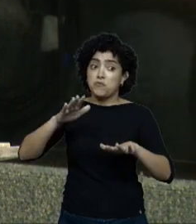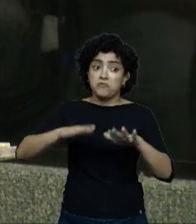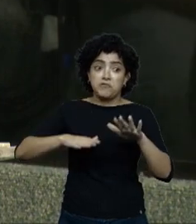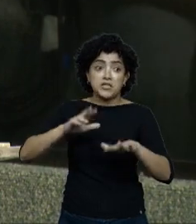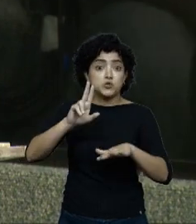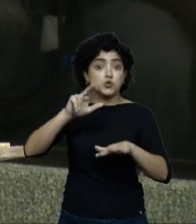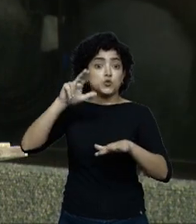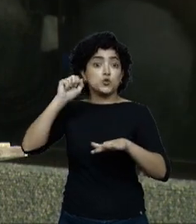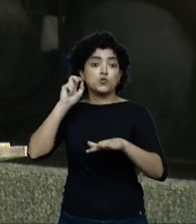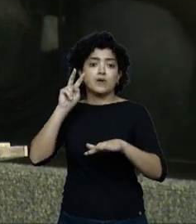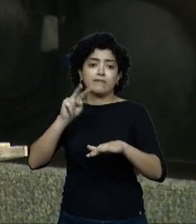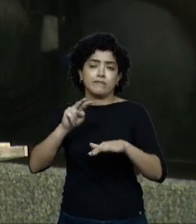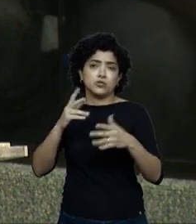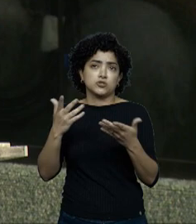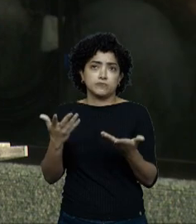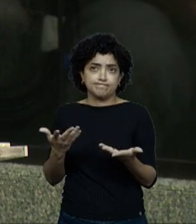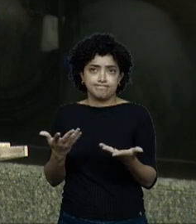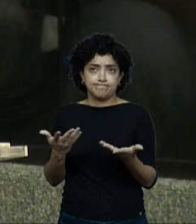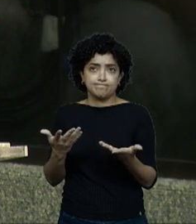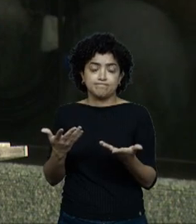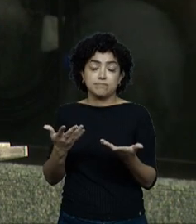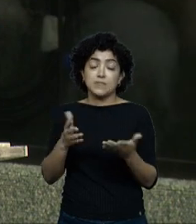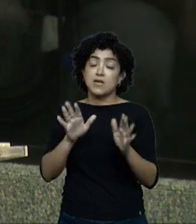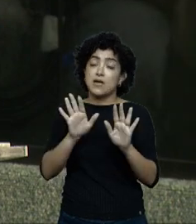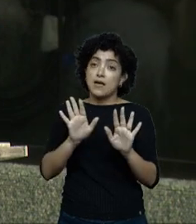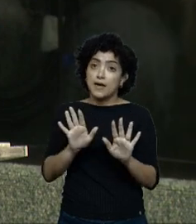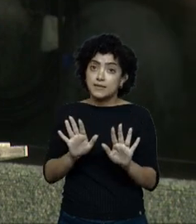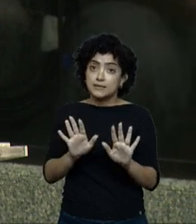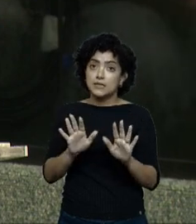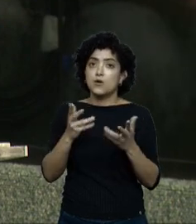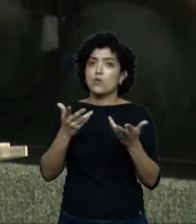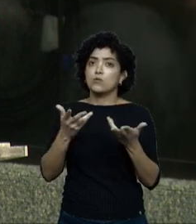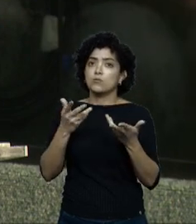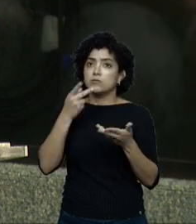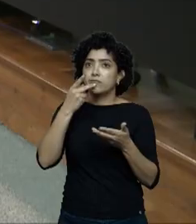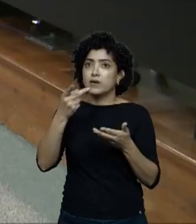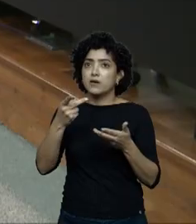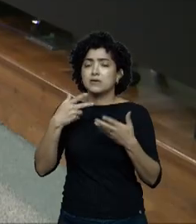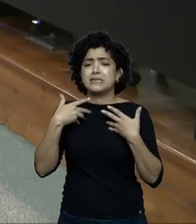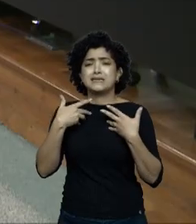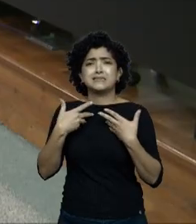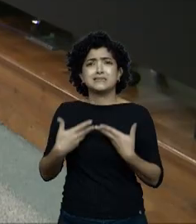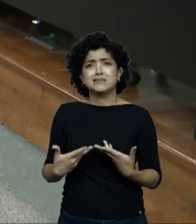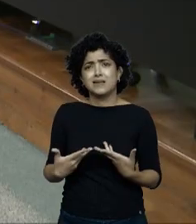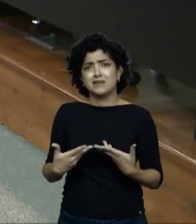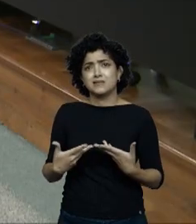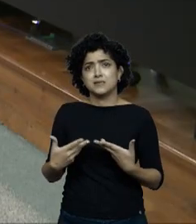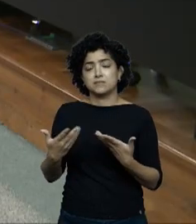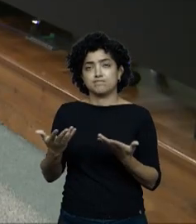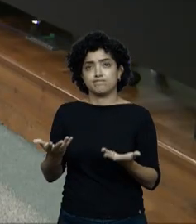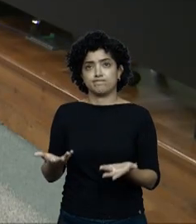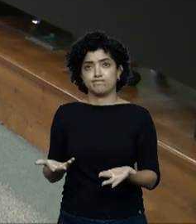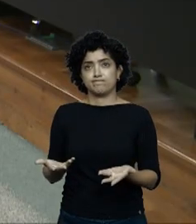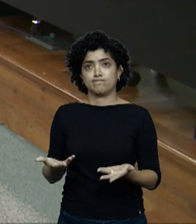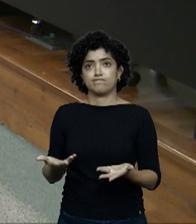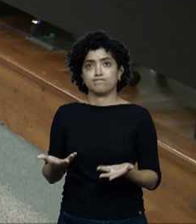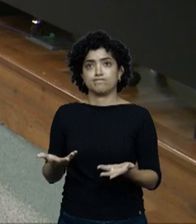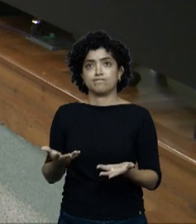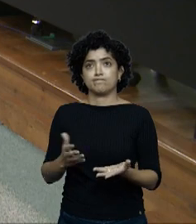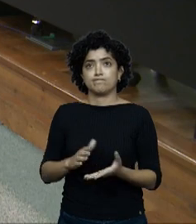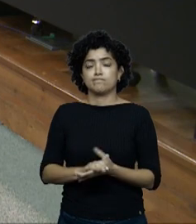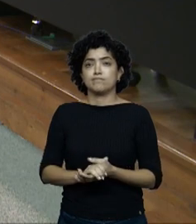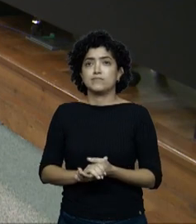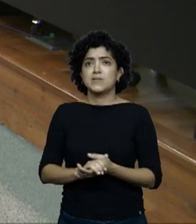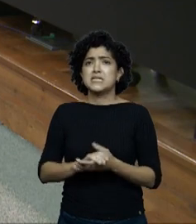nessa minha vida terrena não vou ver e aí eu quero dizer que eu tô cansada promotor do mantra